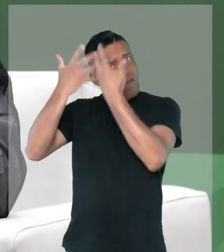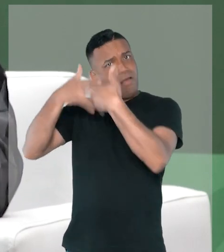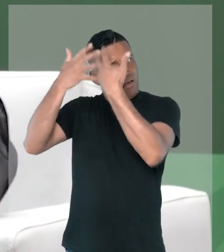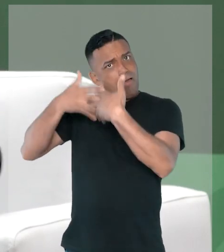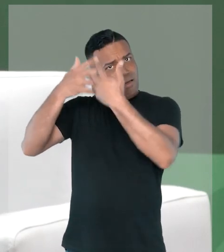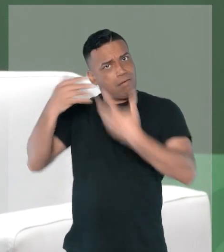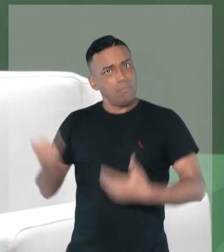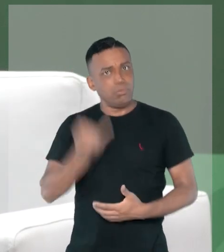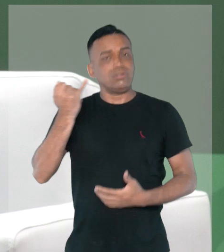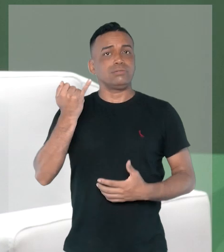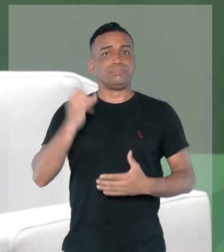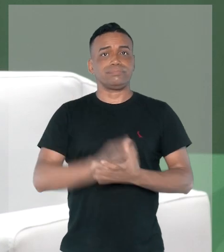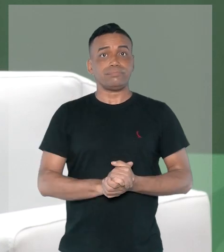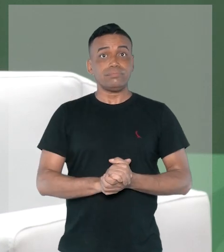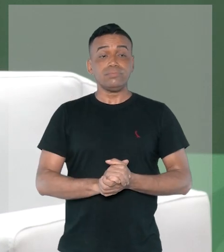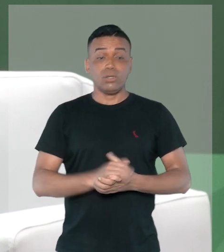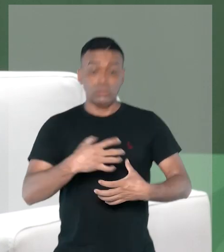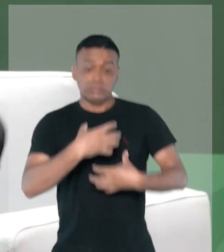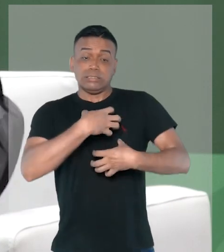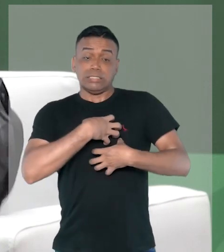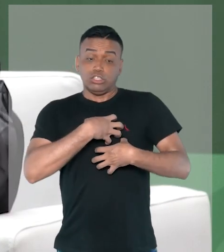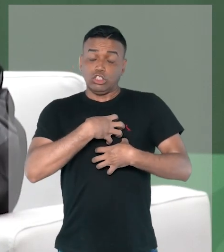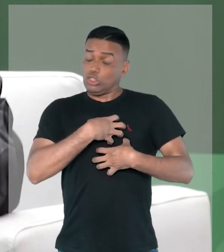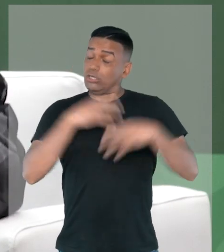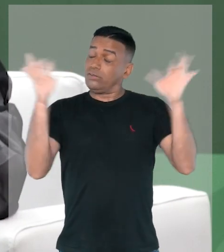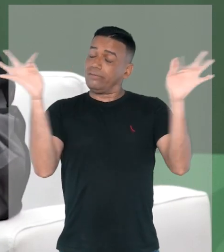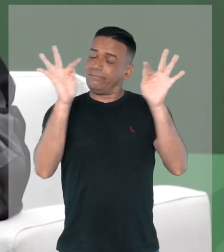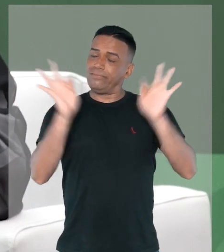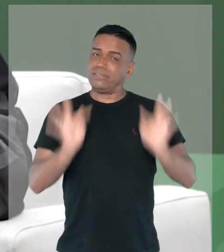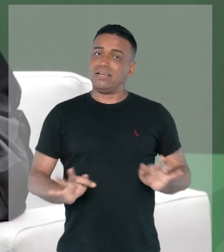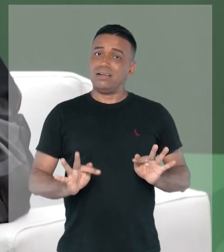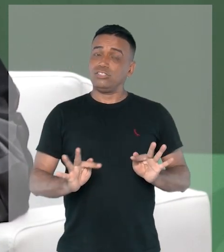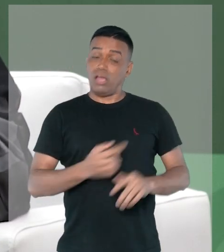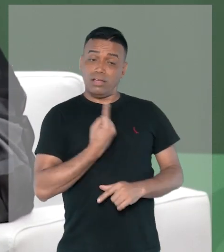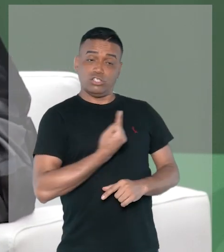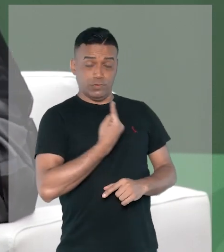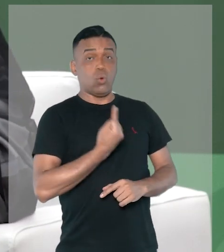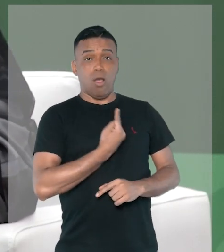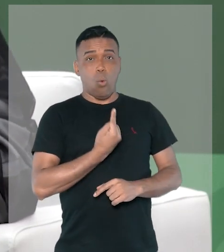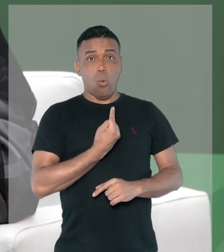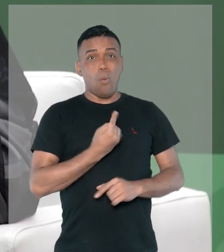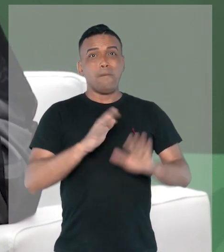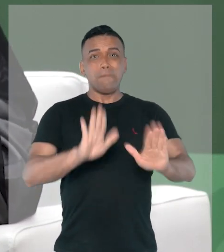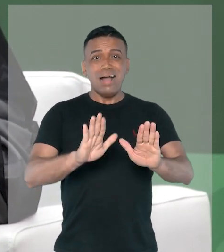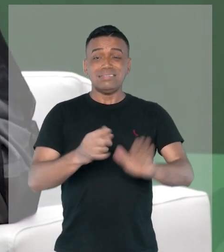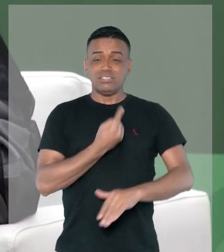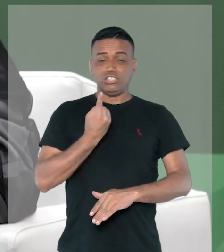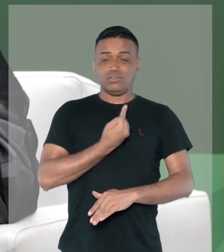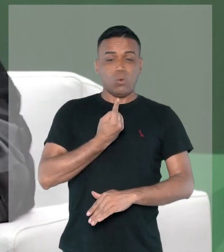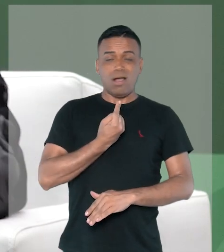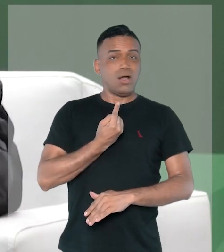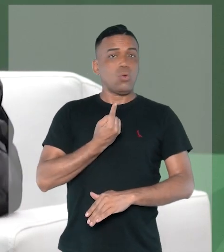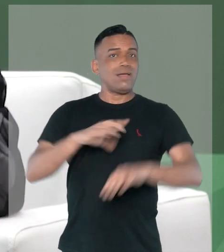importante, que o nosso estado de felicidade, ele é individual, e tem que ser individual, mas esse individual não